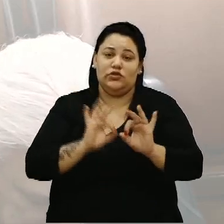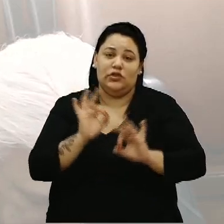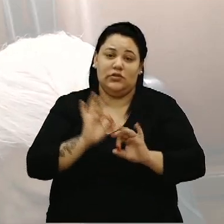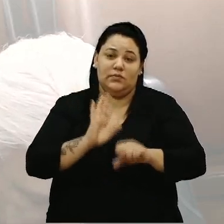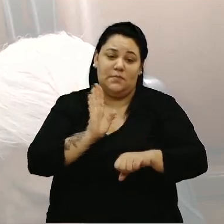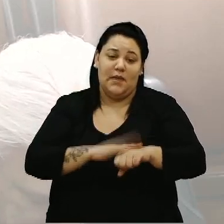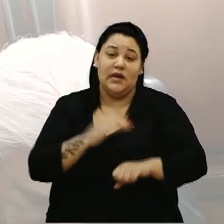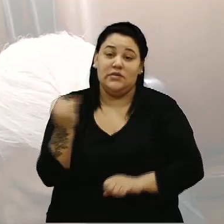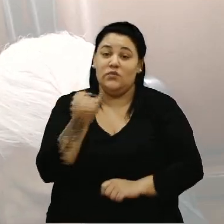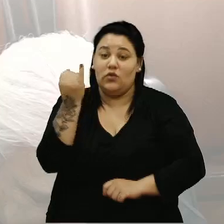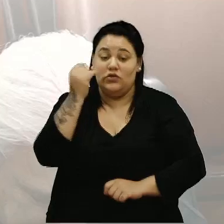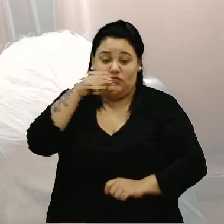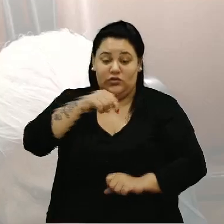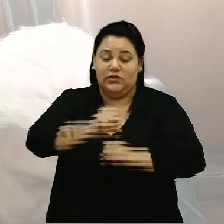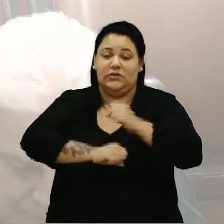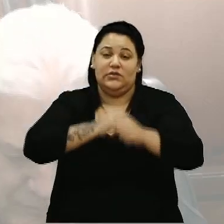ano.